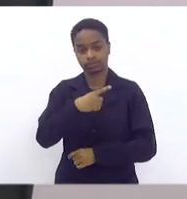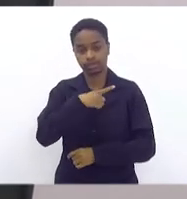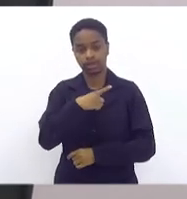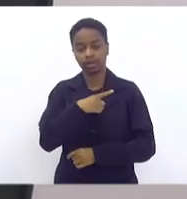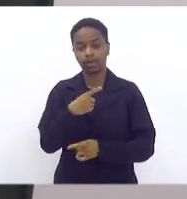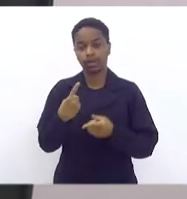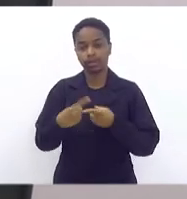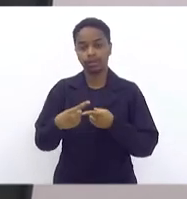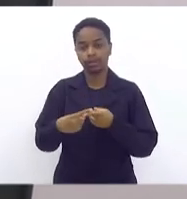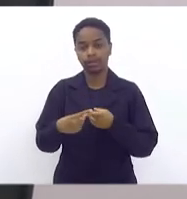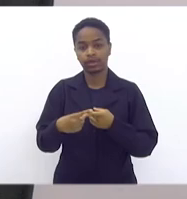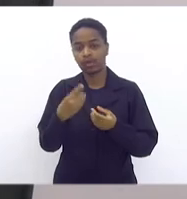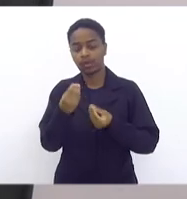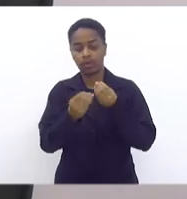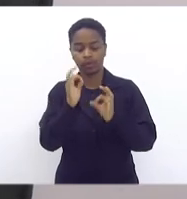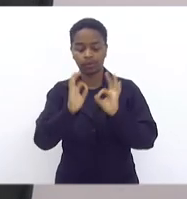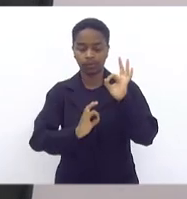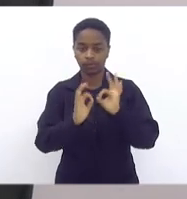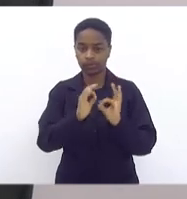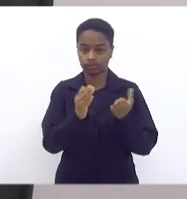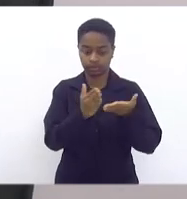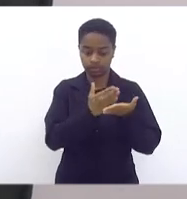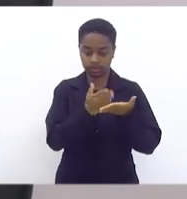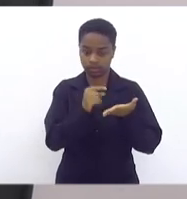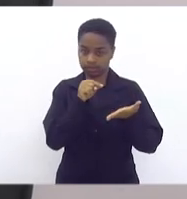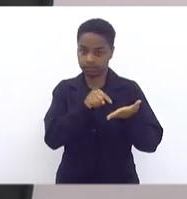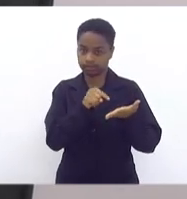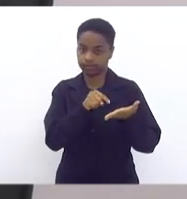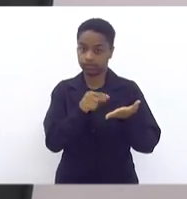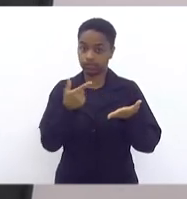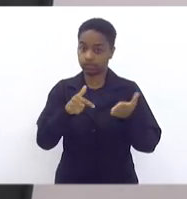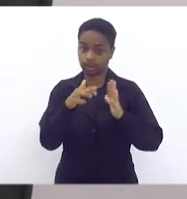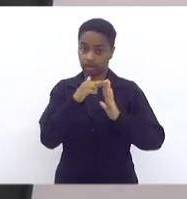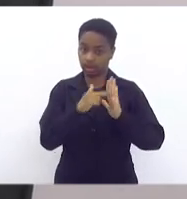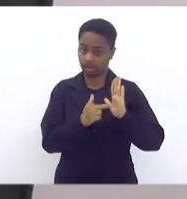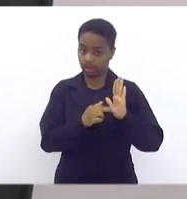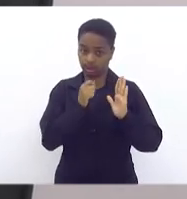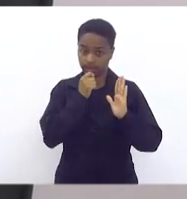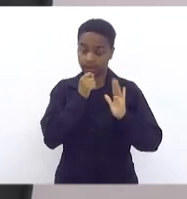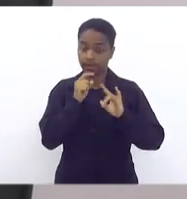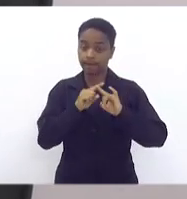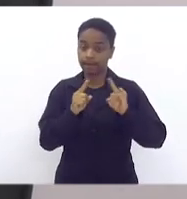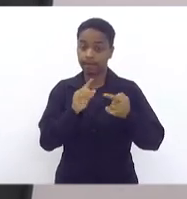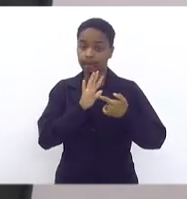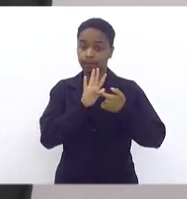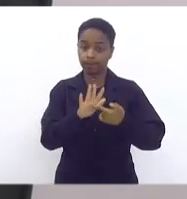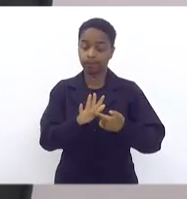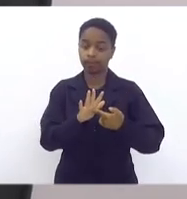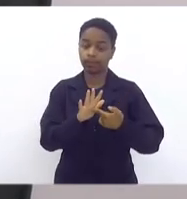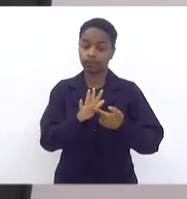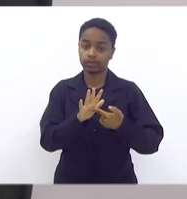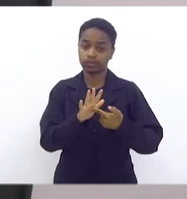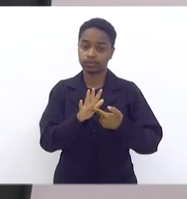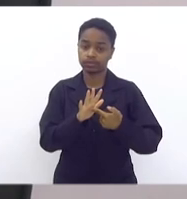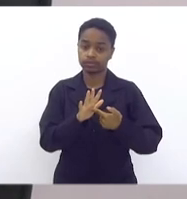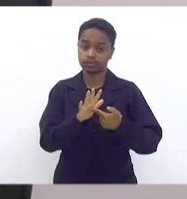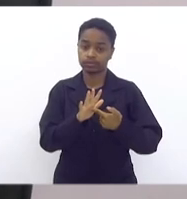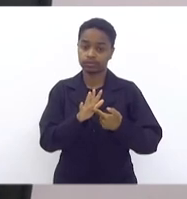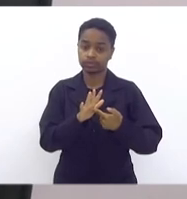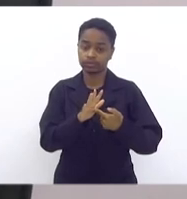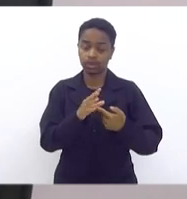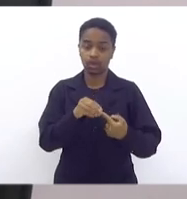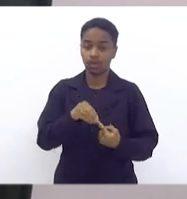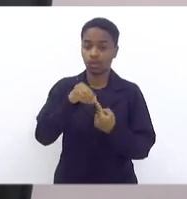de ser colocado algo que não está regulamentado mas colocado Como Se Fosse A é uma